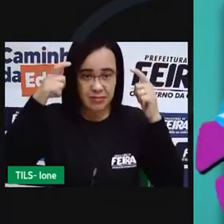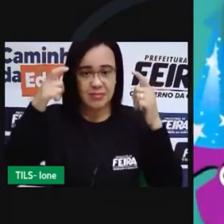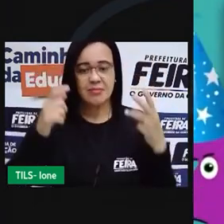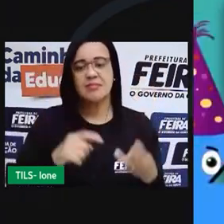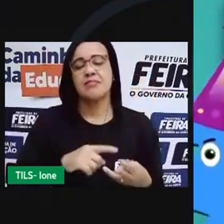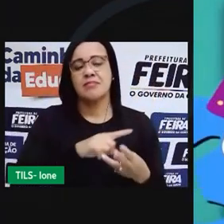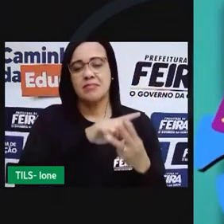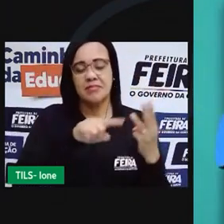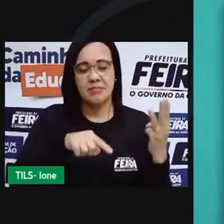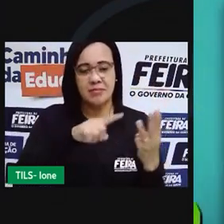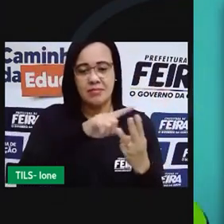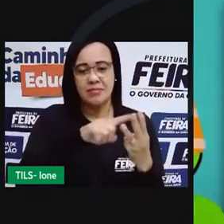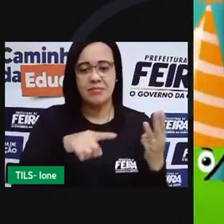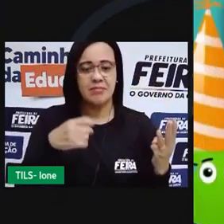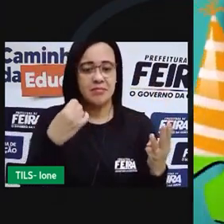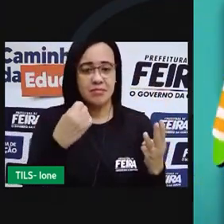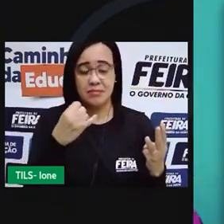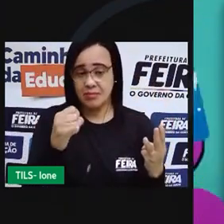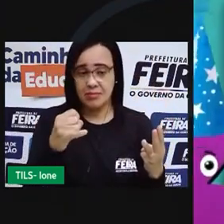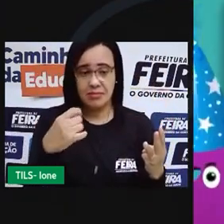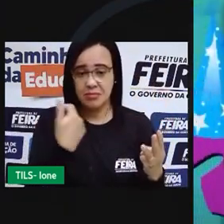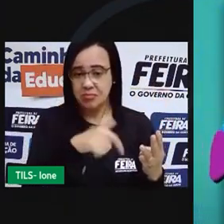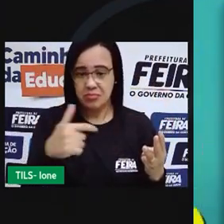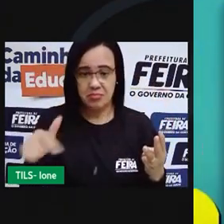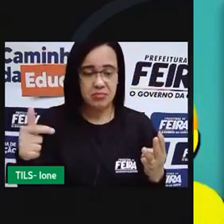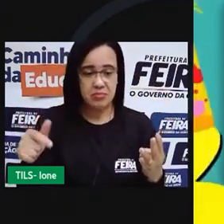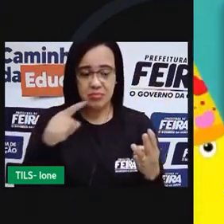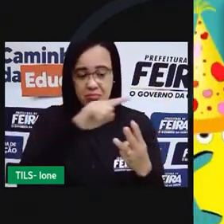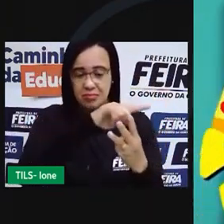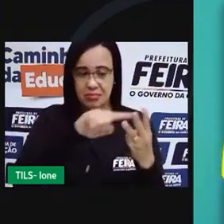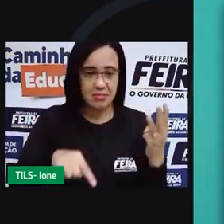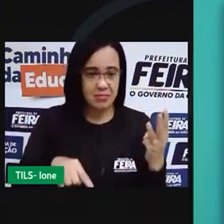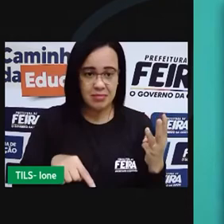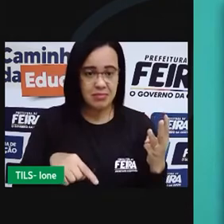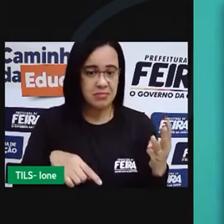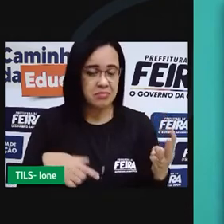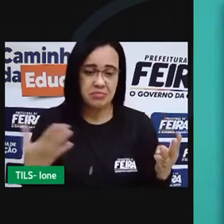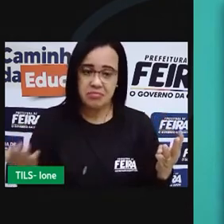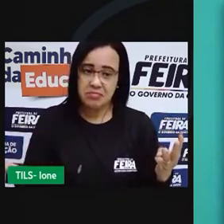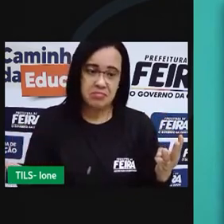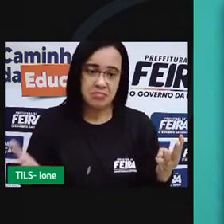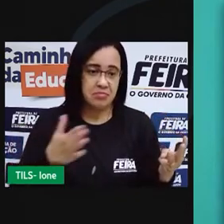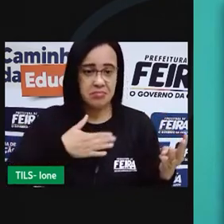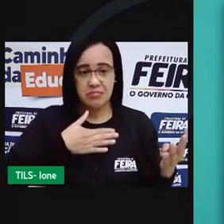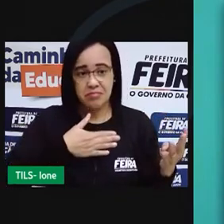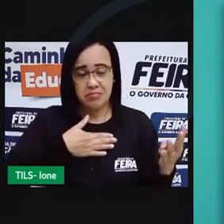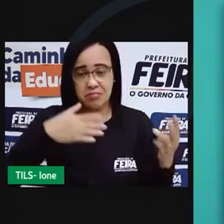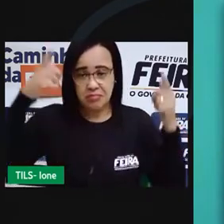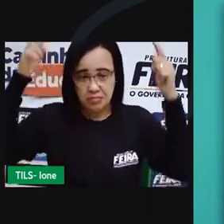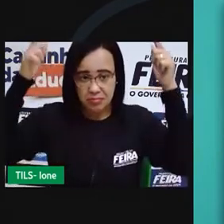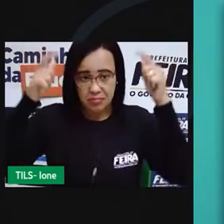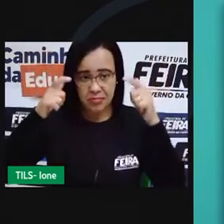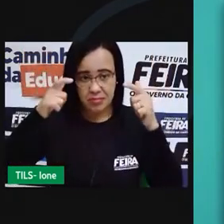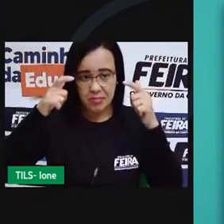se não se tivesse três pontas não seria o meu